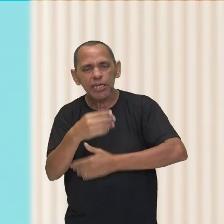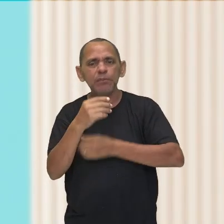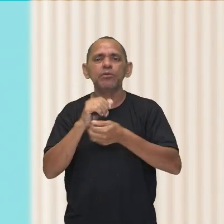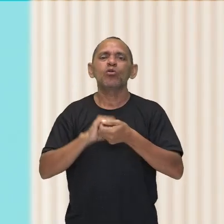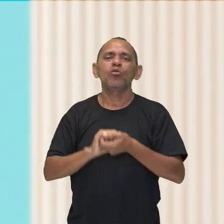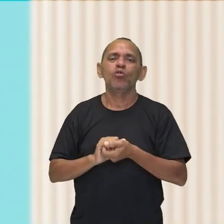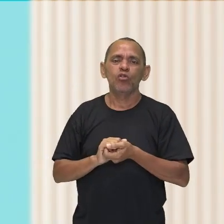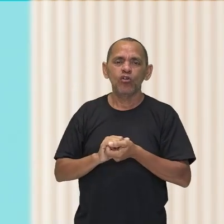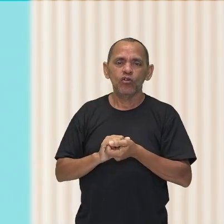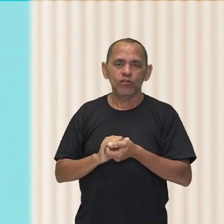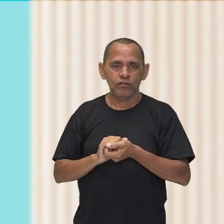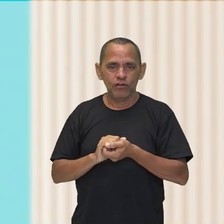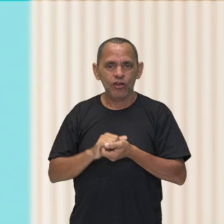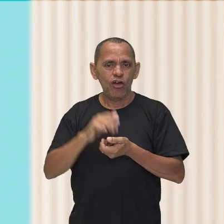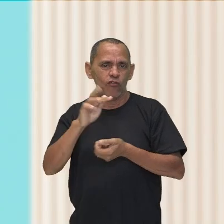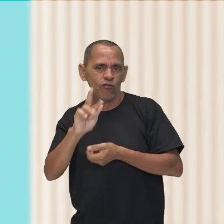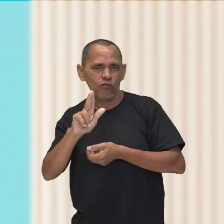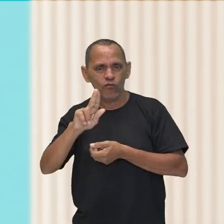Pessoal, acho que